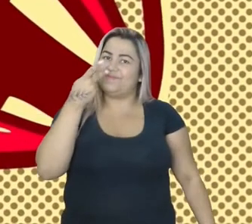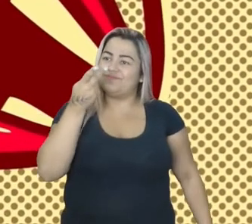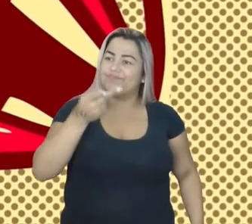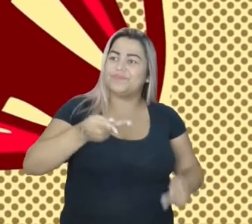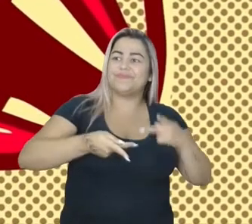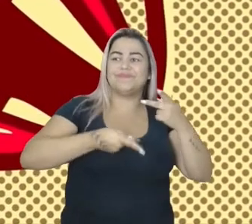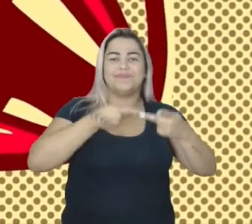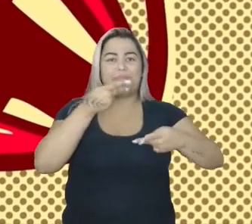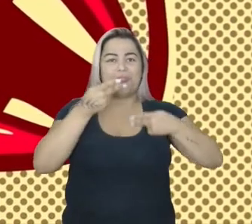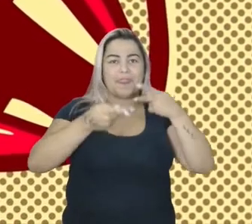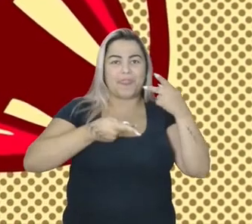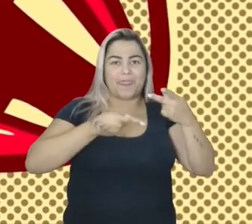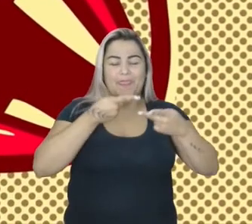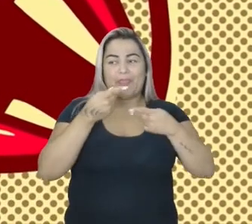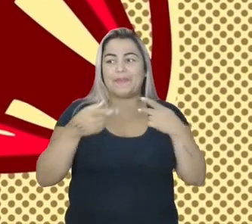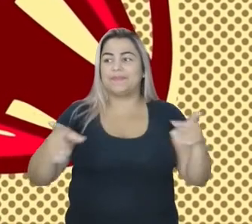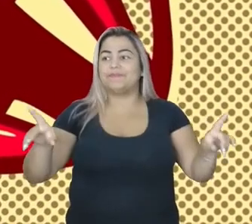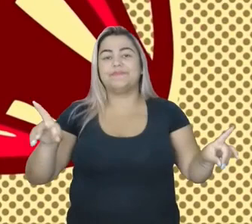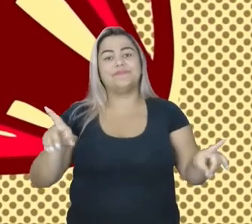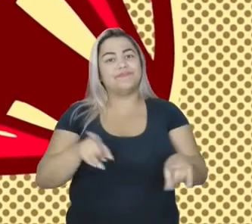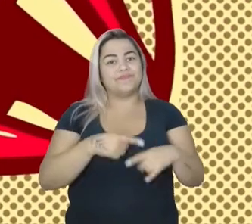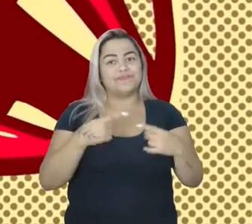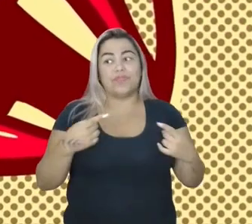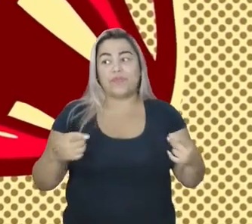agora eu vou falar.